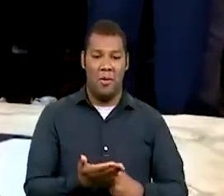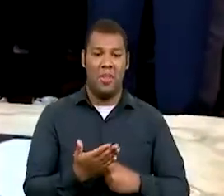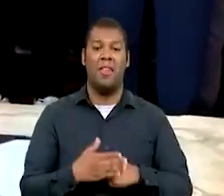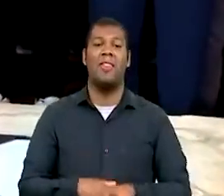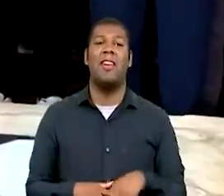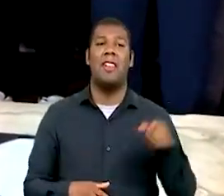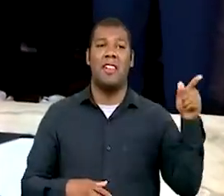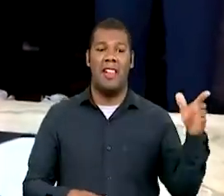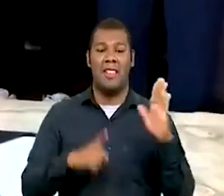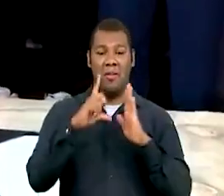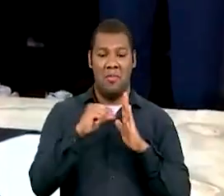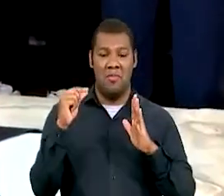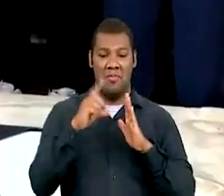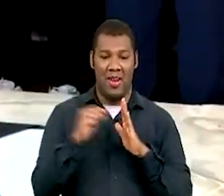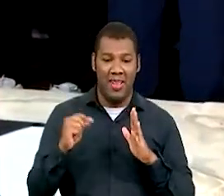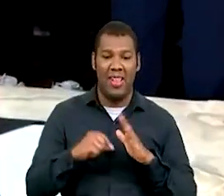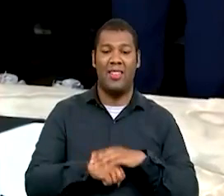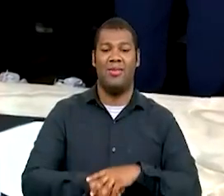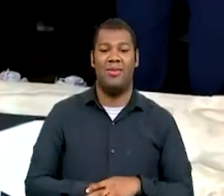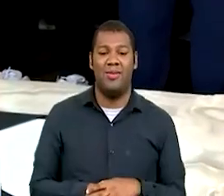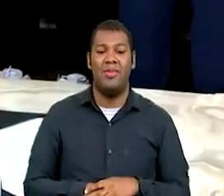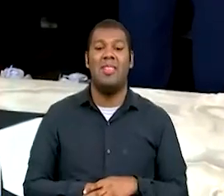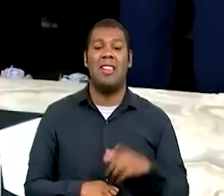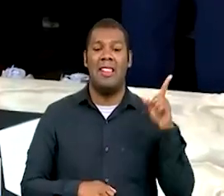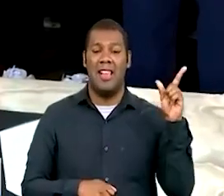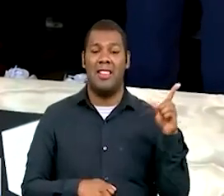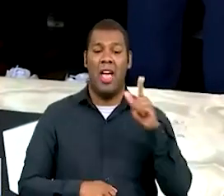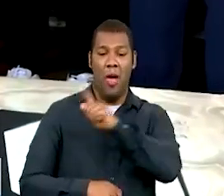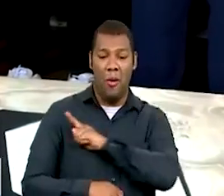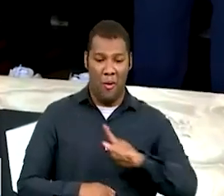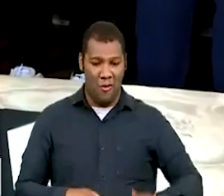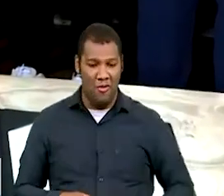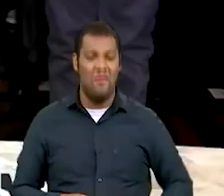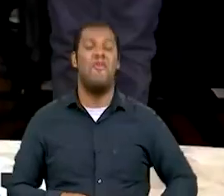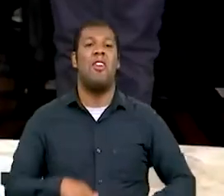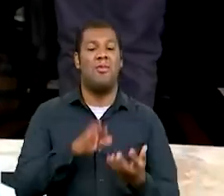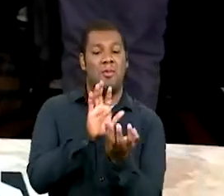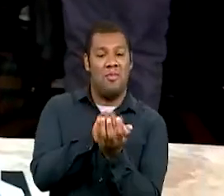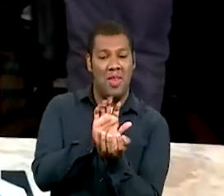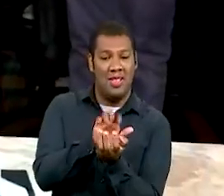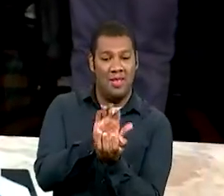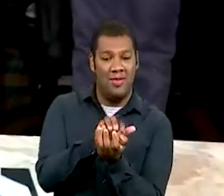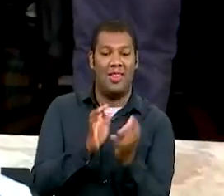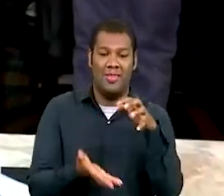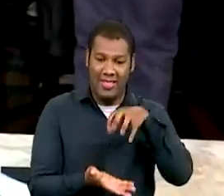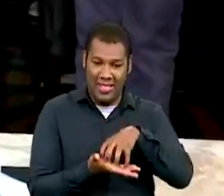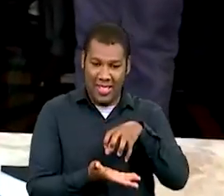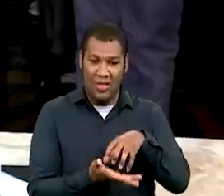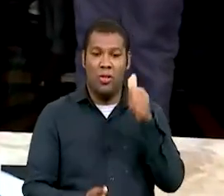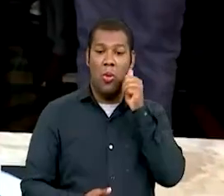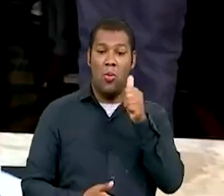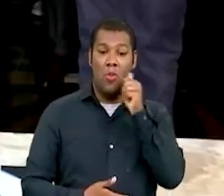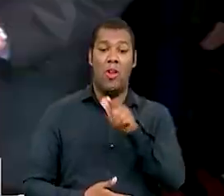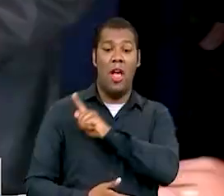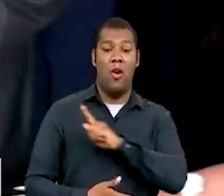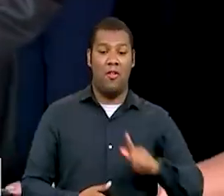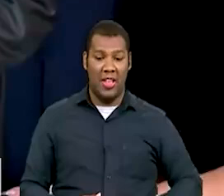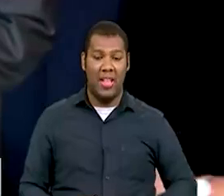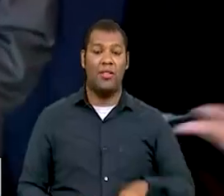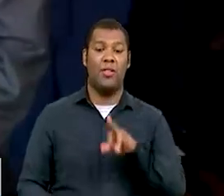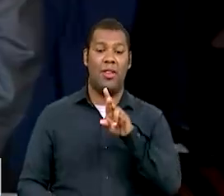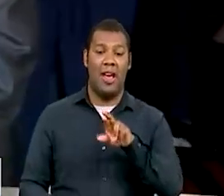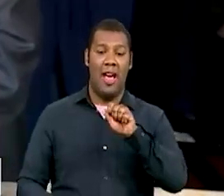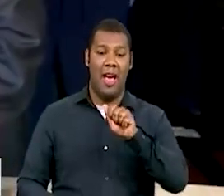realizada no Palácio do Campo das Princesas, sede do governo pernambucano, e contou com a presença da governadora Raquel Lira e